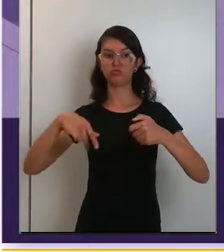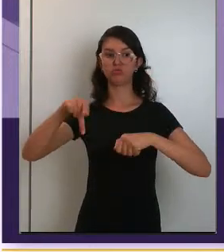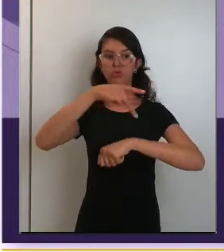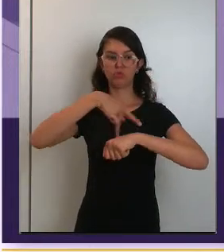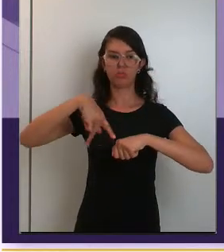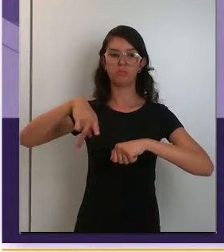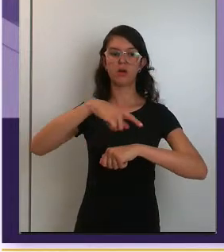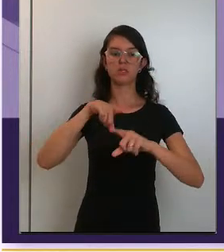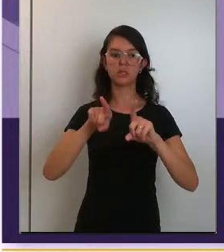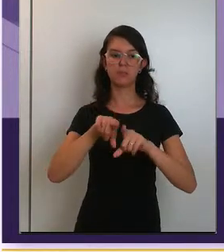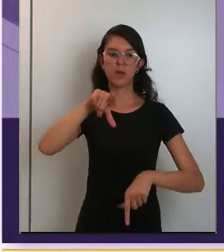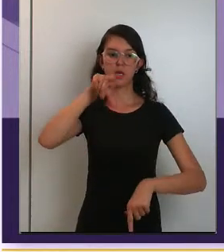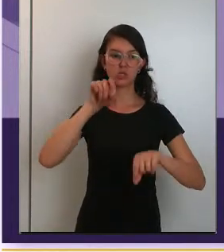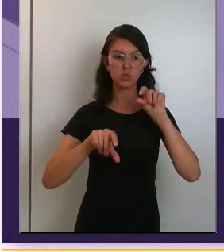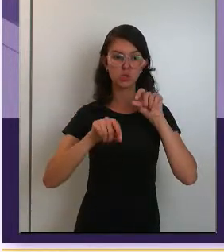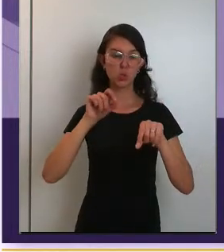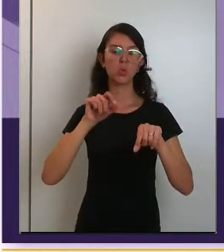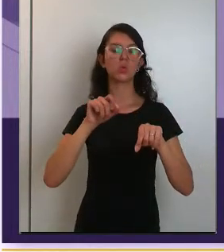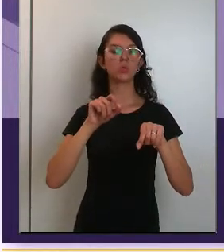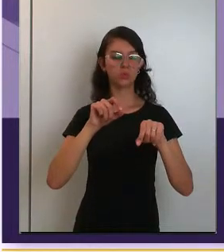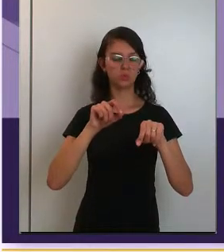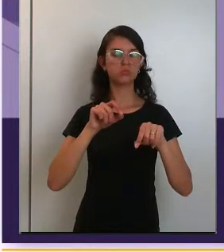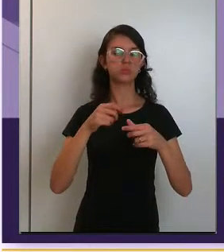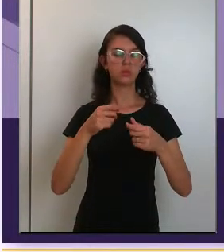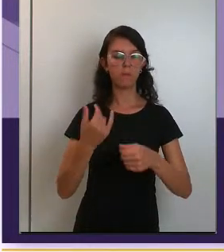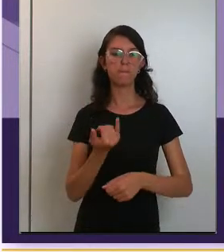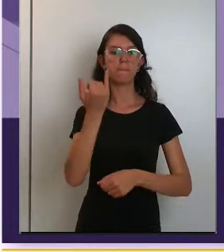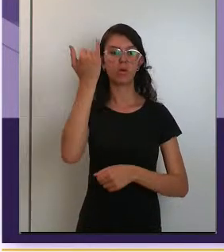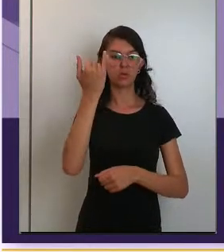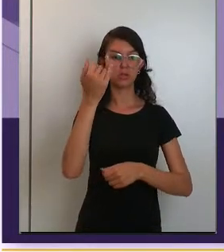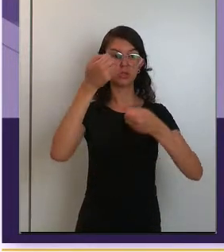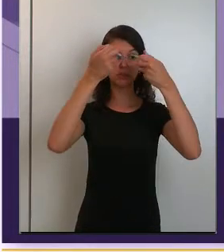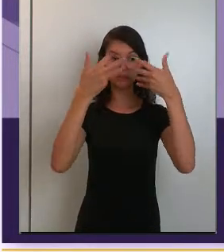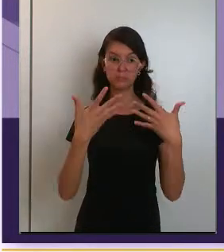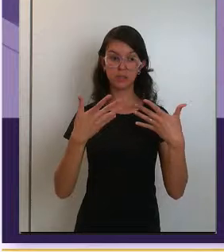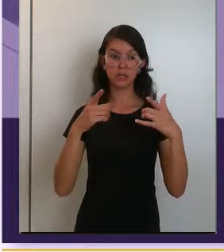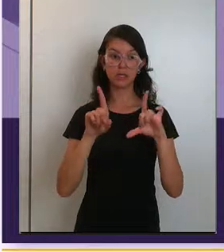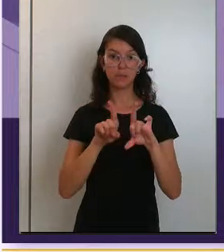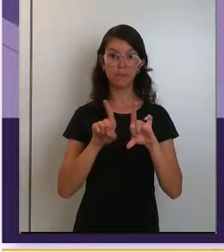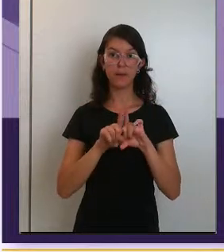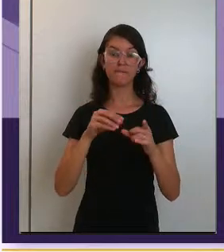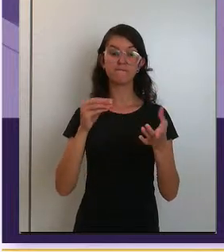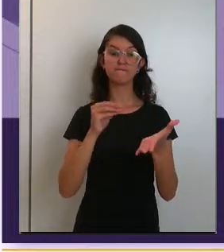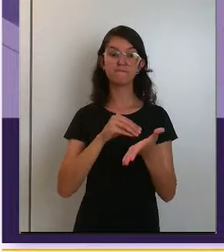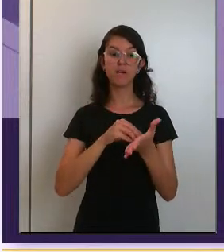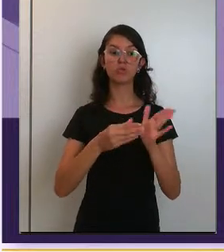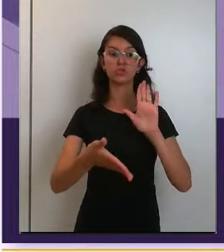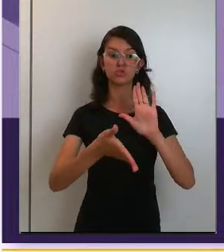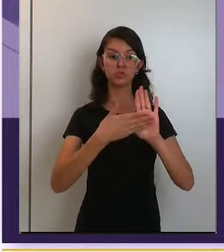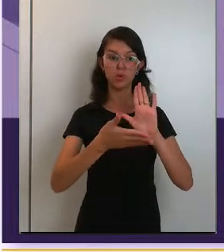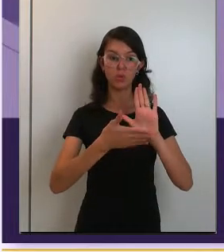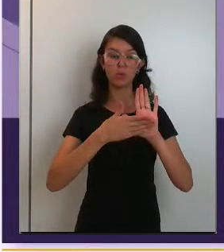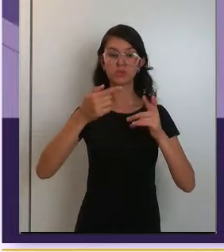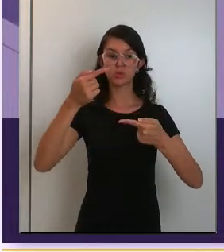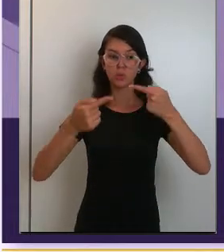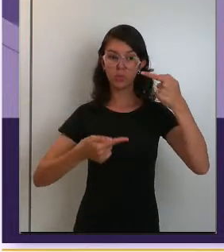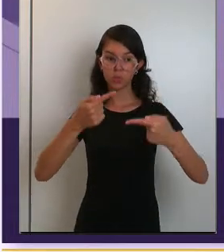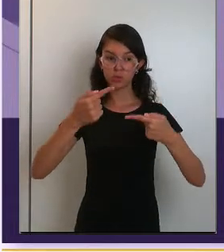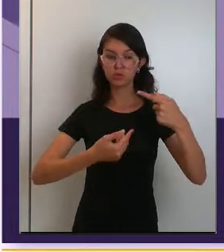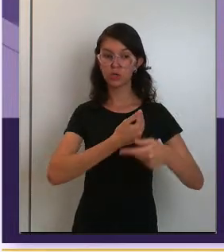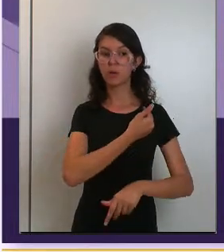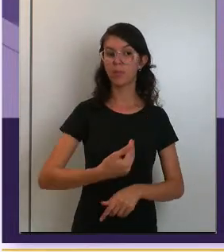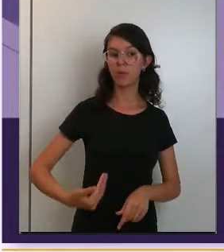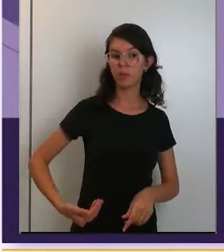na tomada de decisões importantes, o que muito possivelmente explica, inclusive, a escassez de propostas e de implementação de políticas públicas